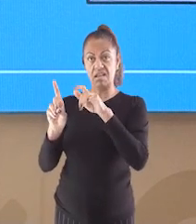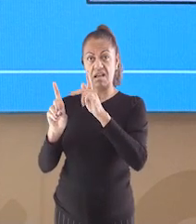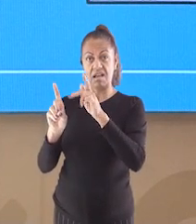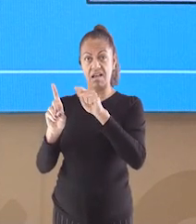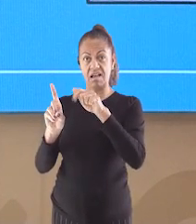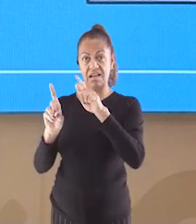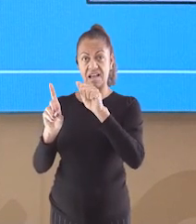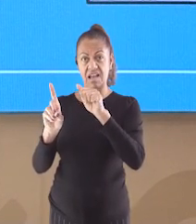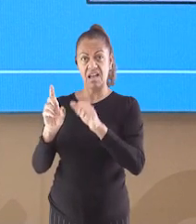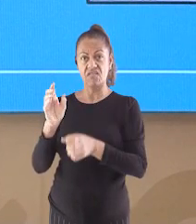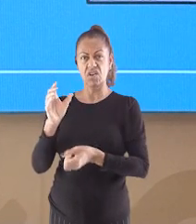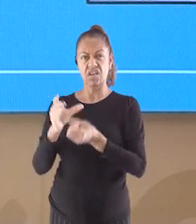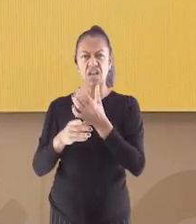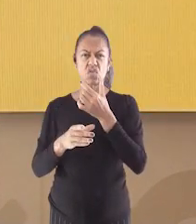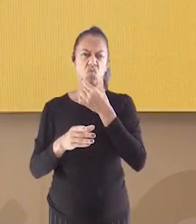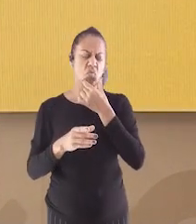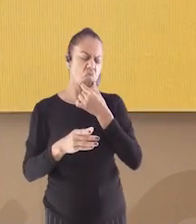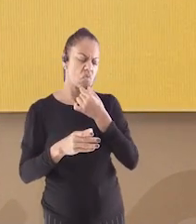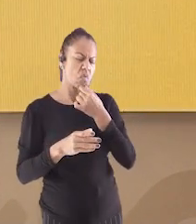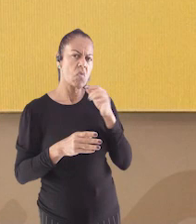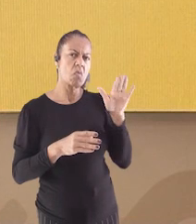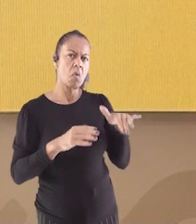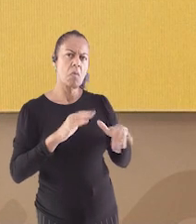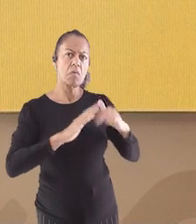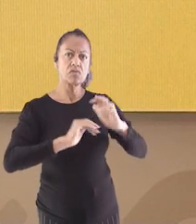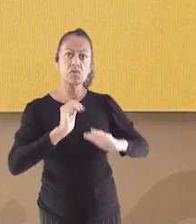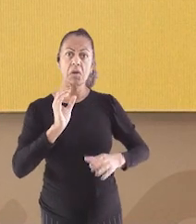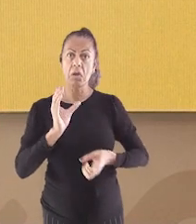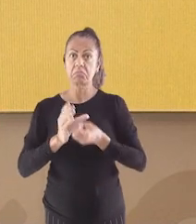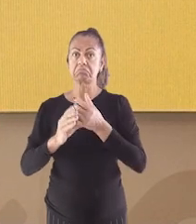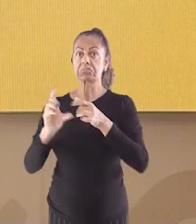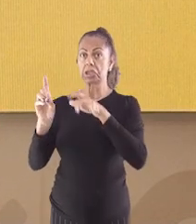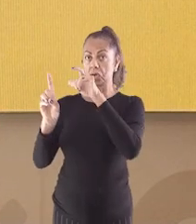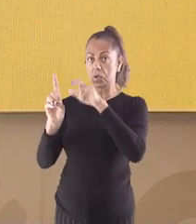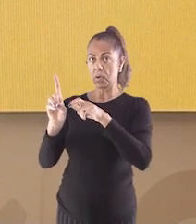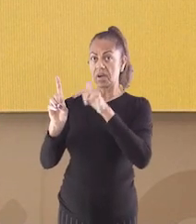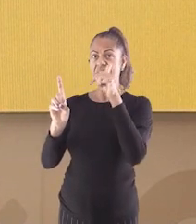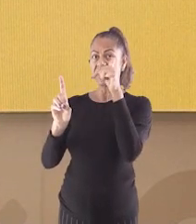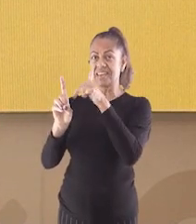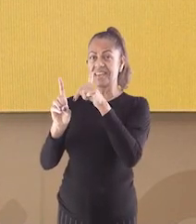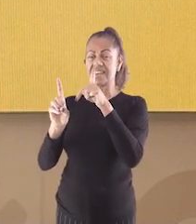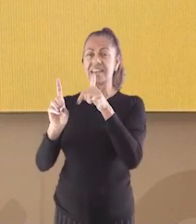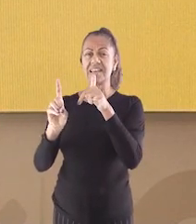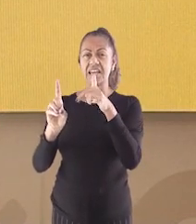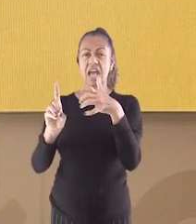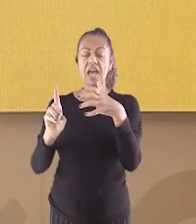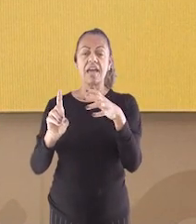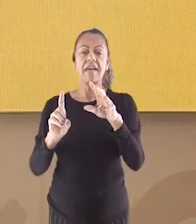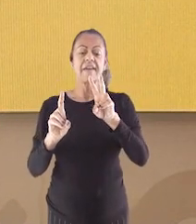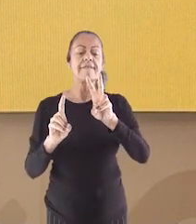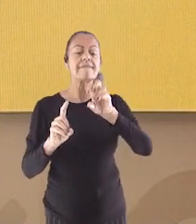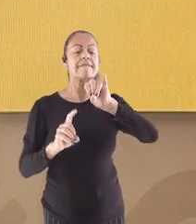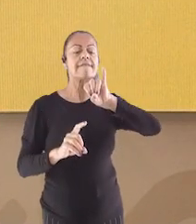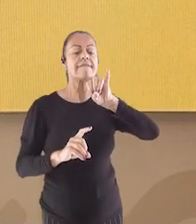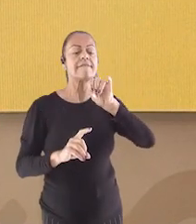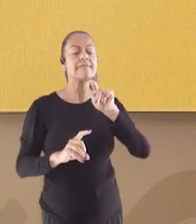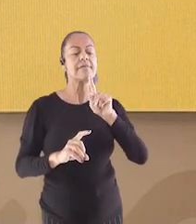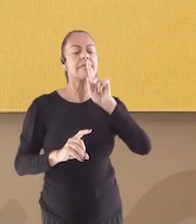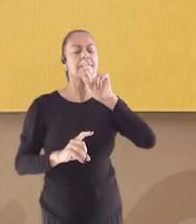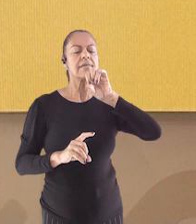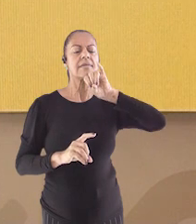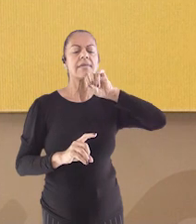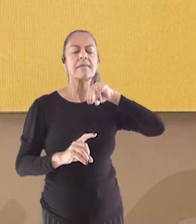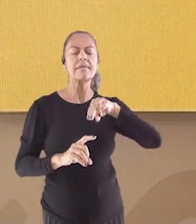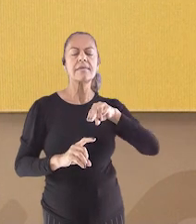tirinha? Agar, como eu disse, é um personagem criado por Dick Brown. O personagem, como vocês podem perceber, é um